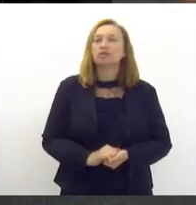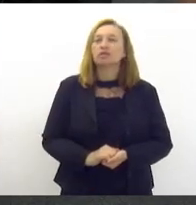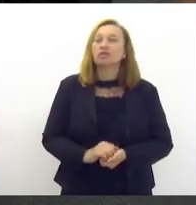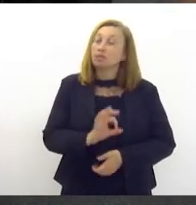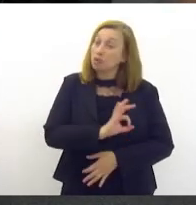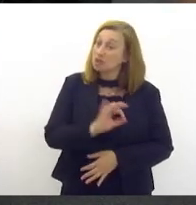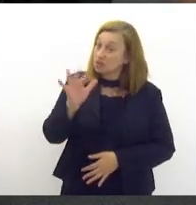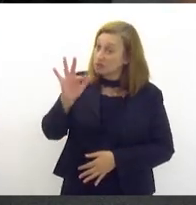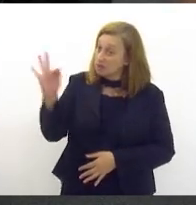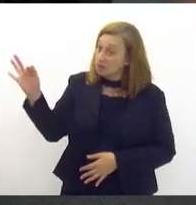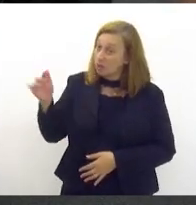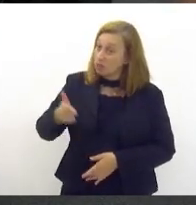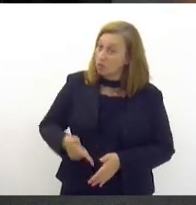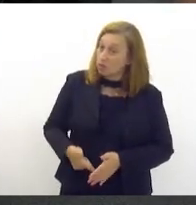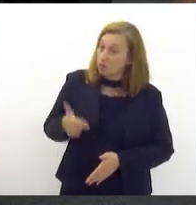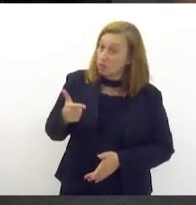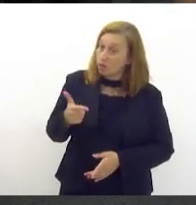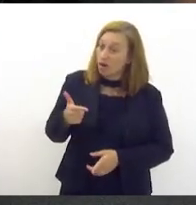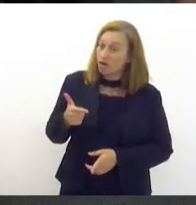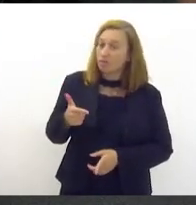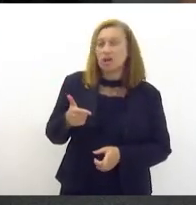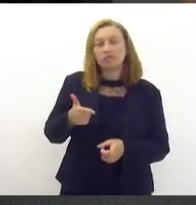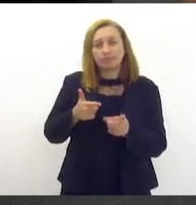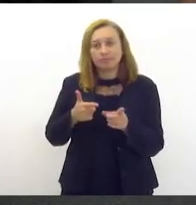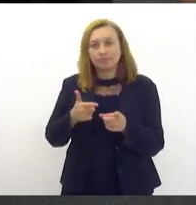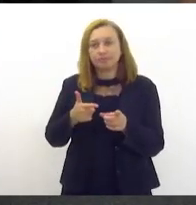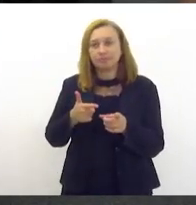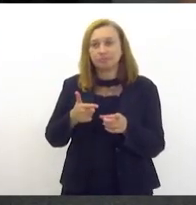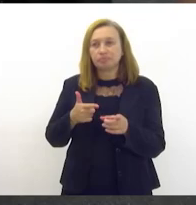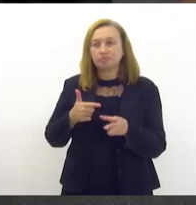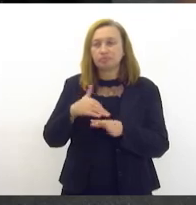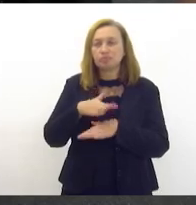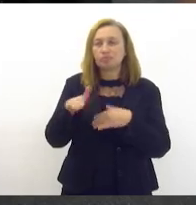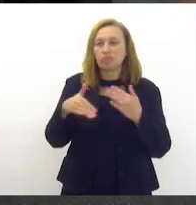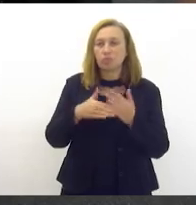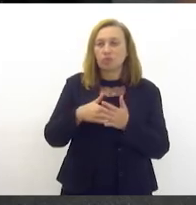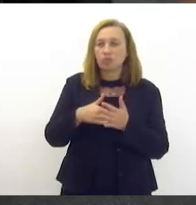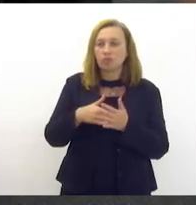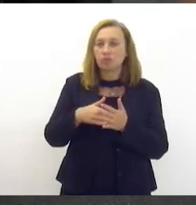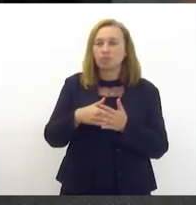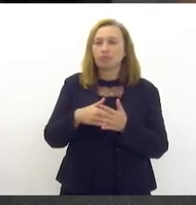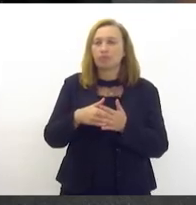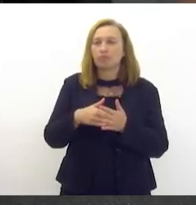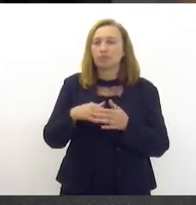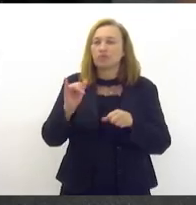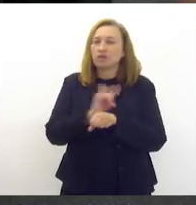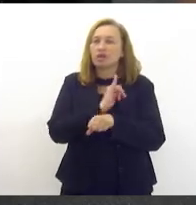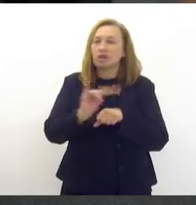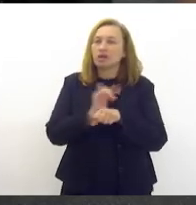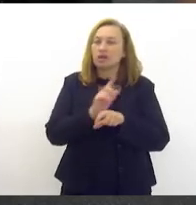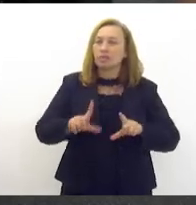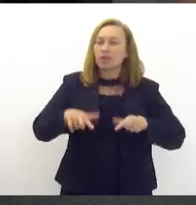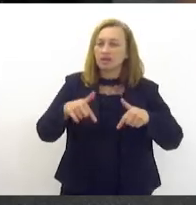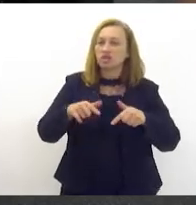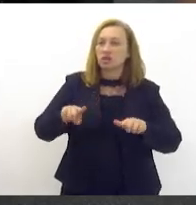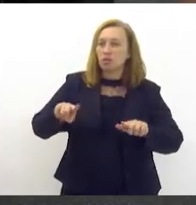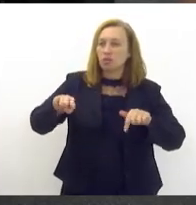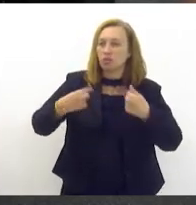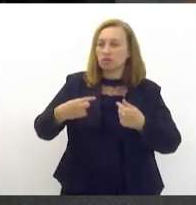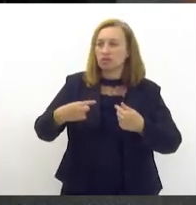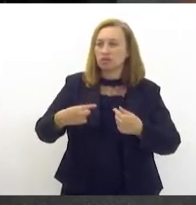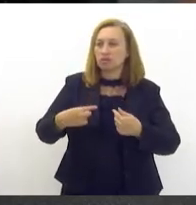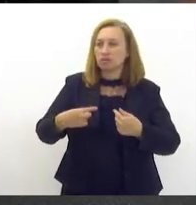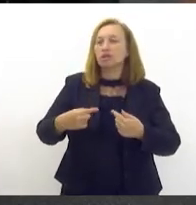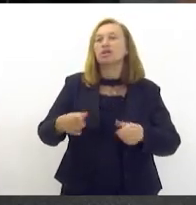que veio com arma em punho, veio com todo um método de truculência para agir contra a minha pessoa e contra a